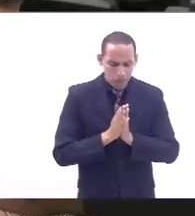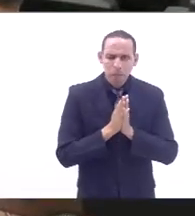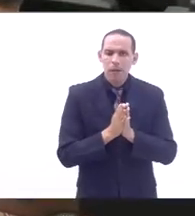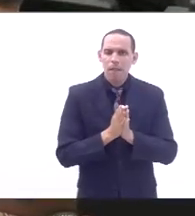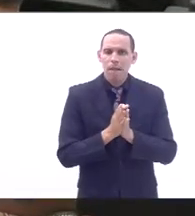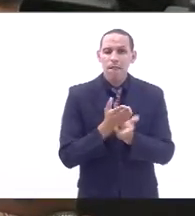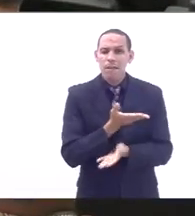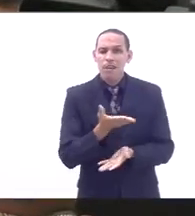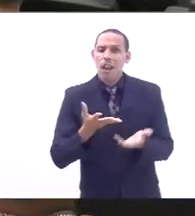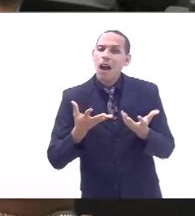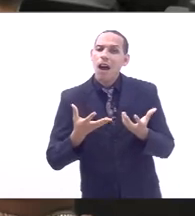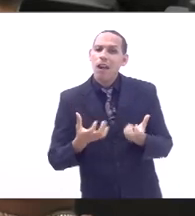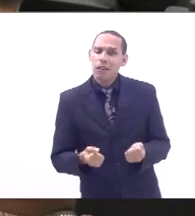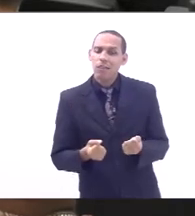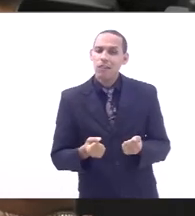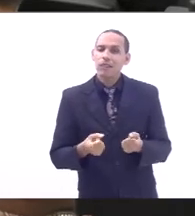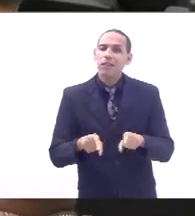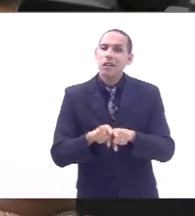eles vão aceitar nossos orixá,